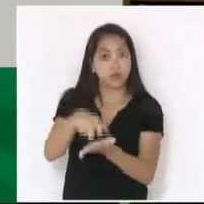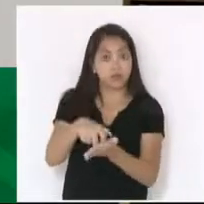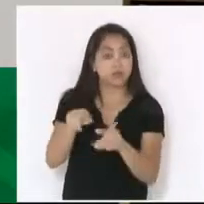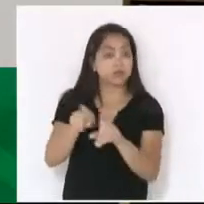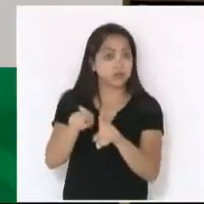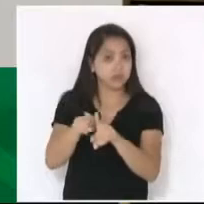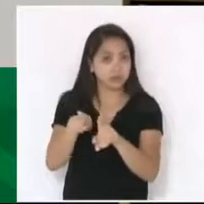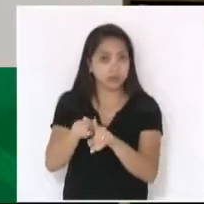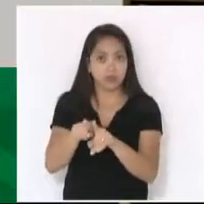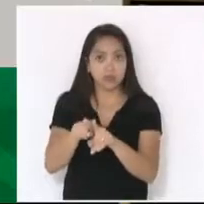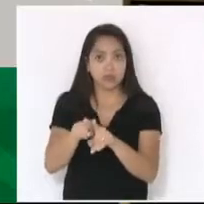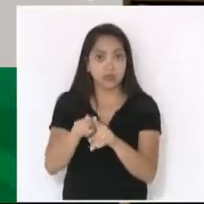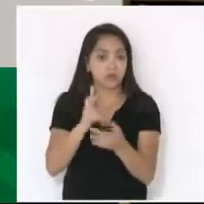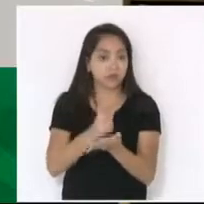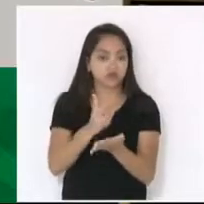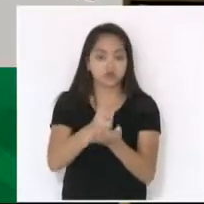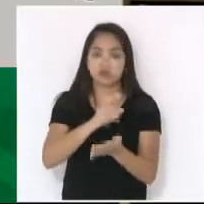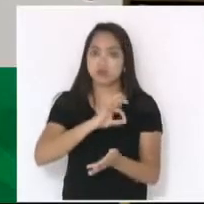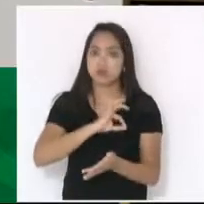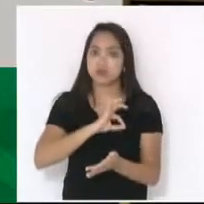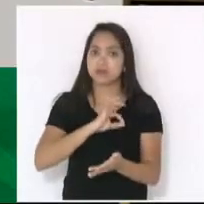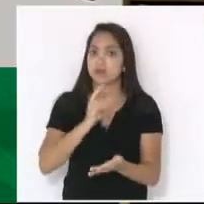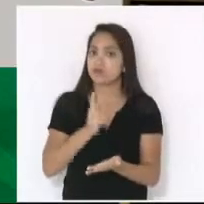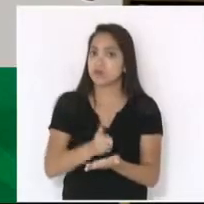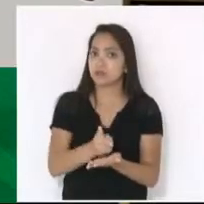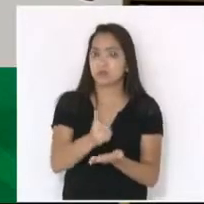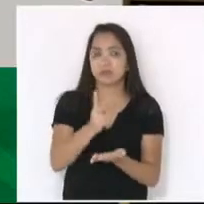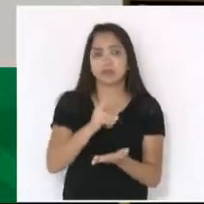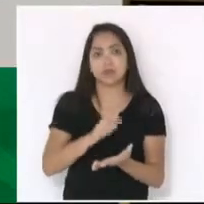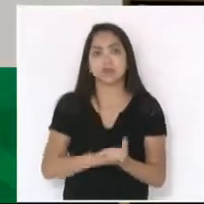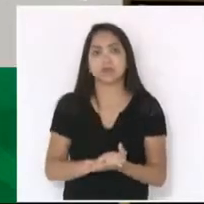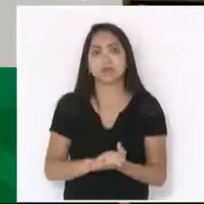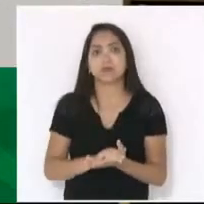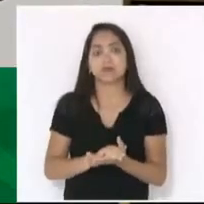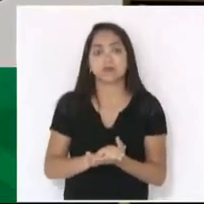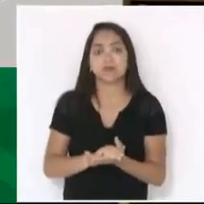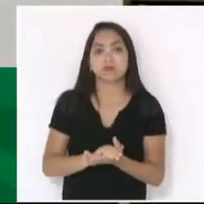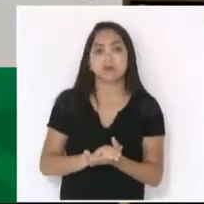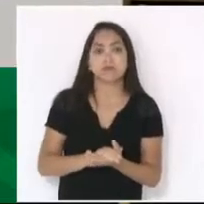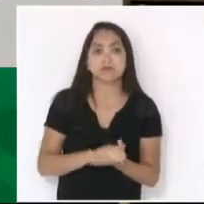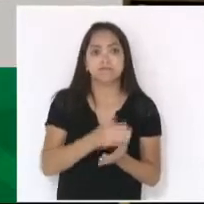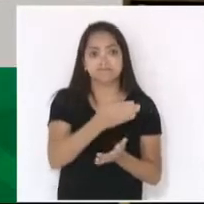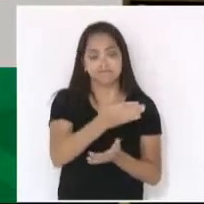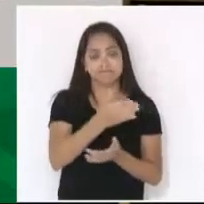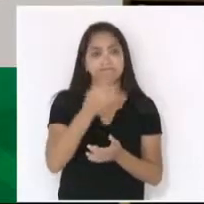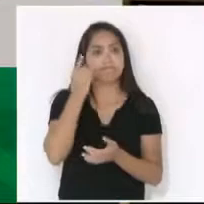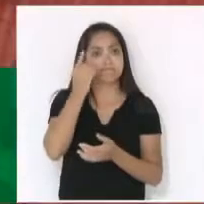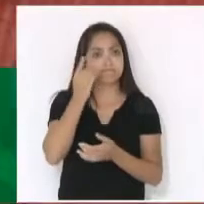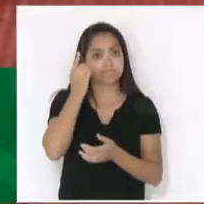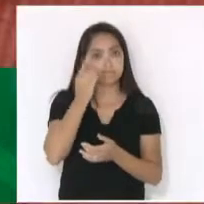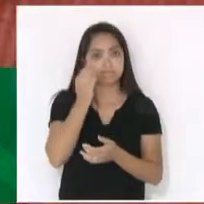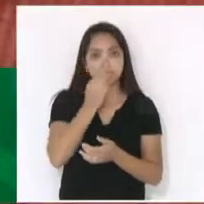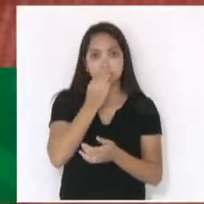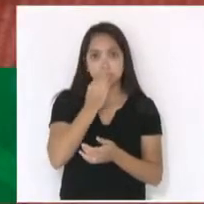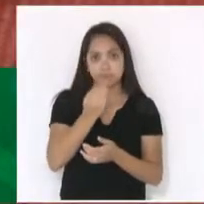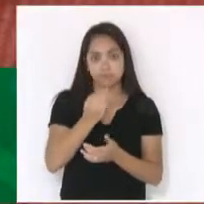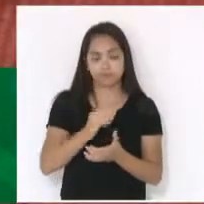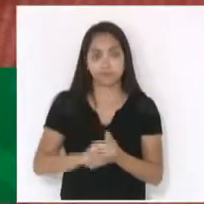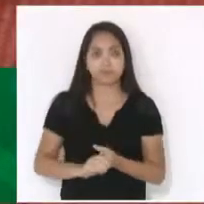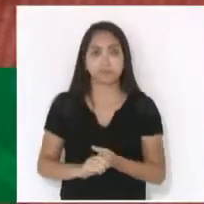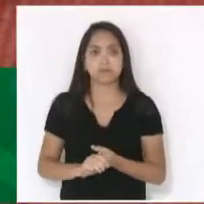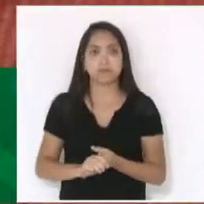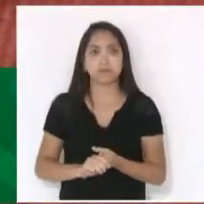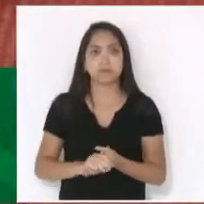se fosse Nativa Então é isso que precisa é uma a continuidade policial ou se o deputado Mota meu